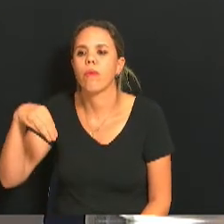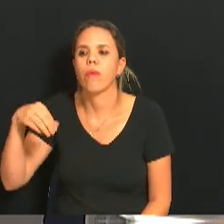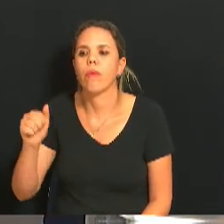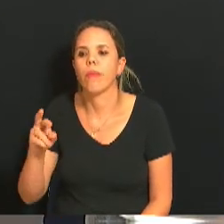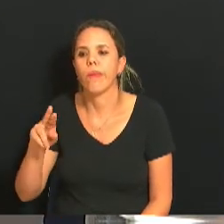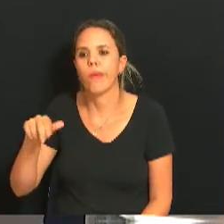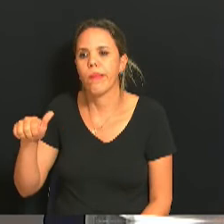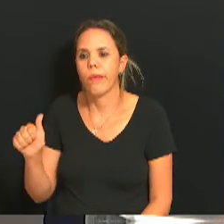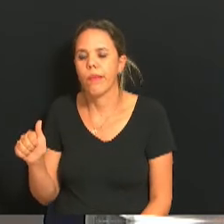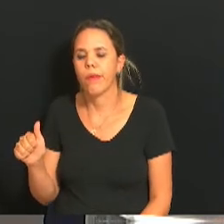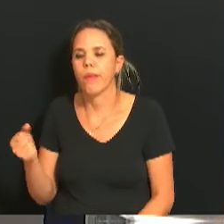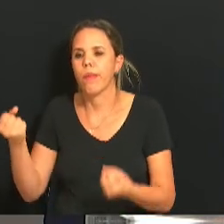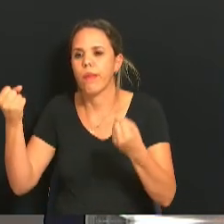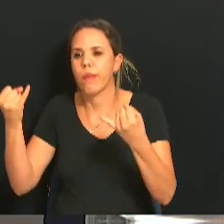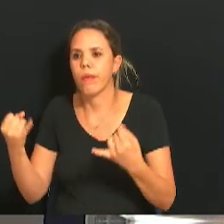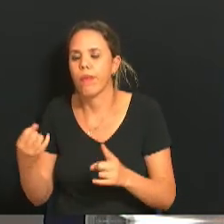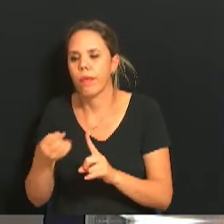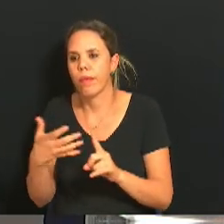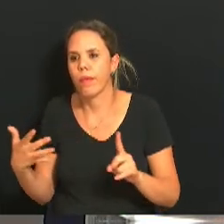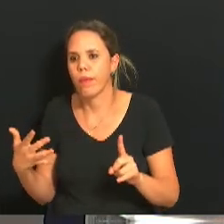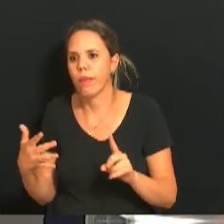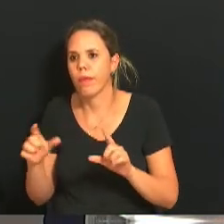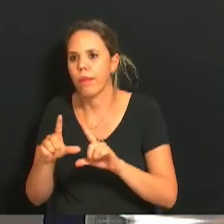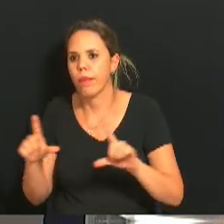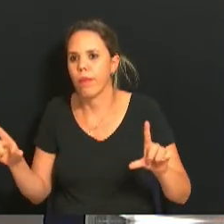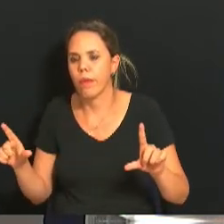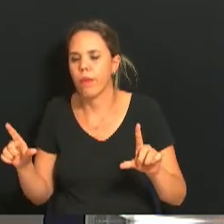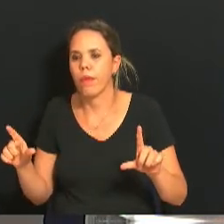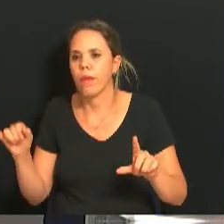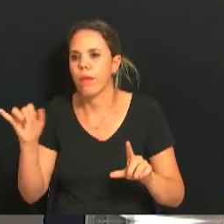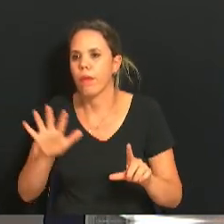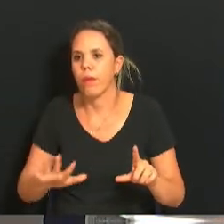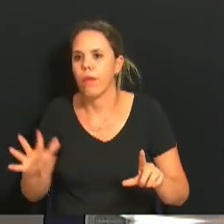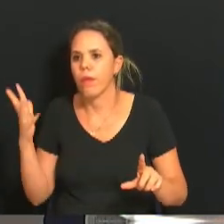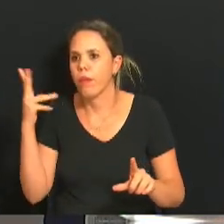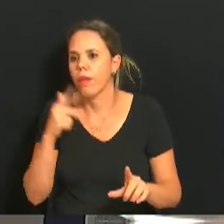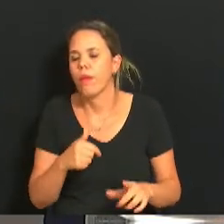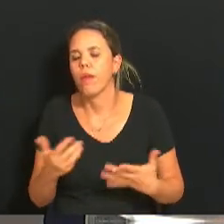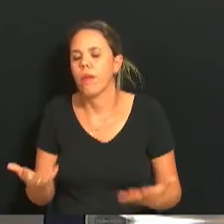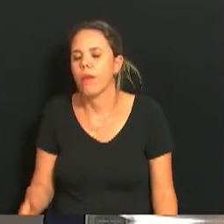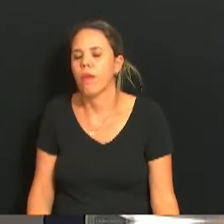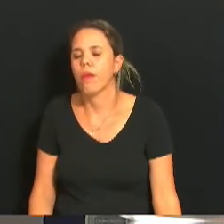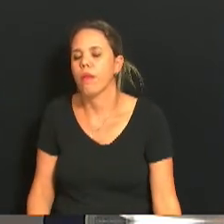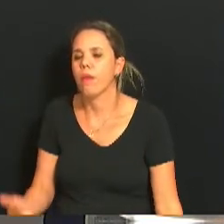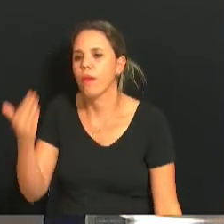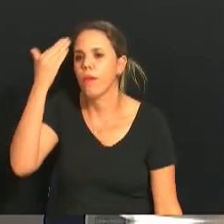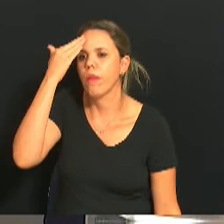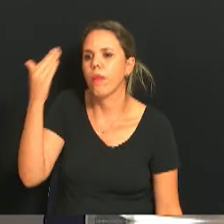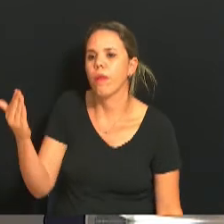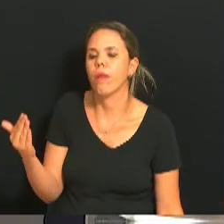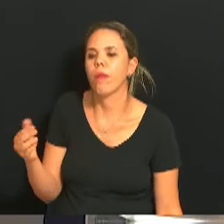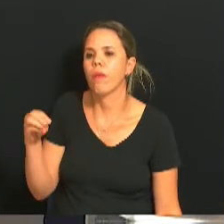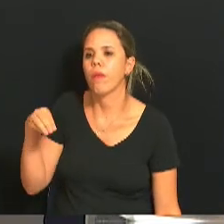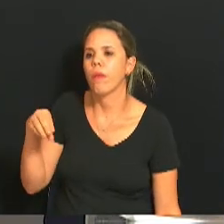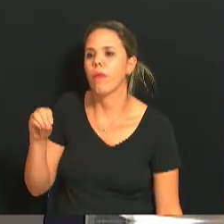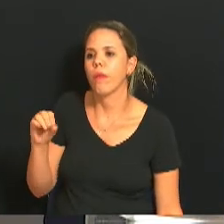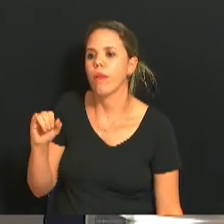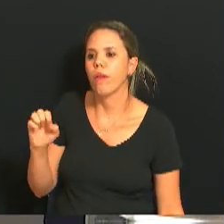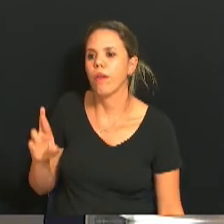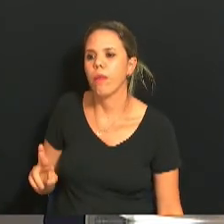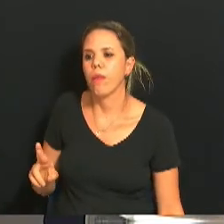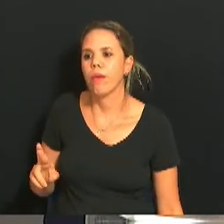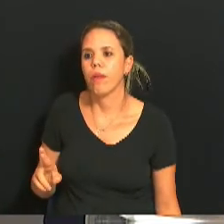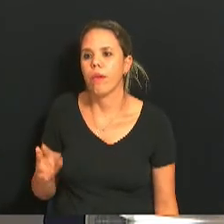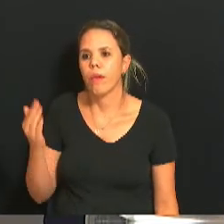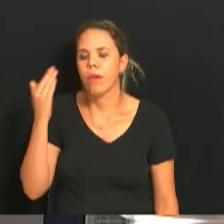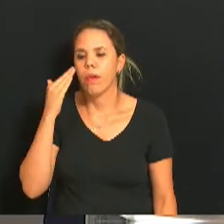Acabei de empresas exposição muito beijos próxima eu quero agradecer aqui ao morrer pelos